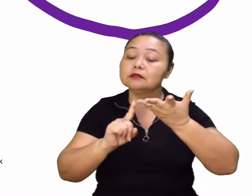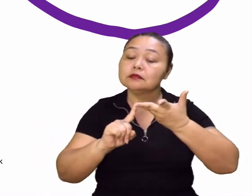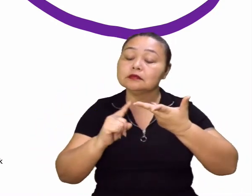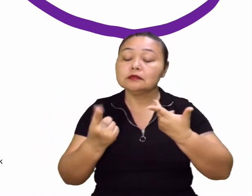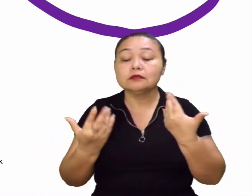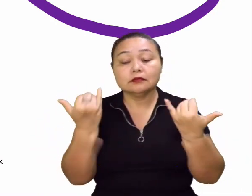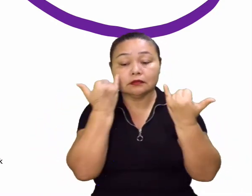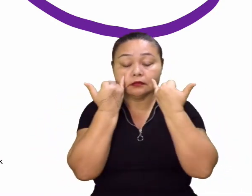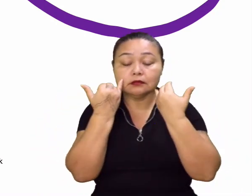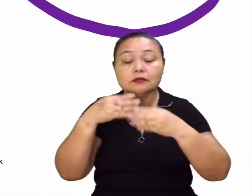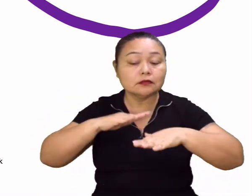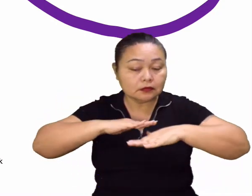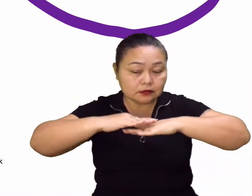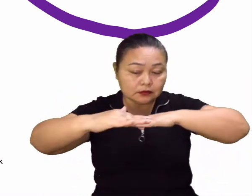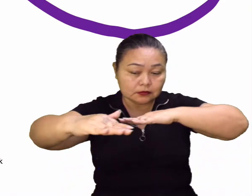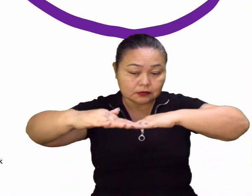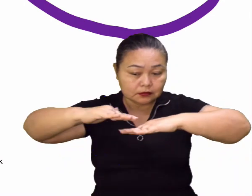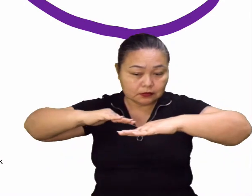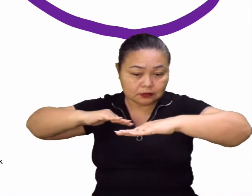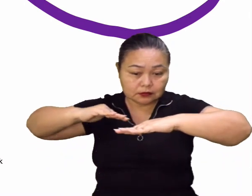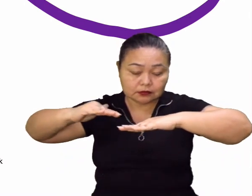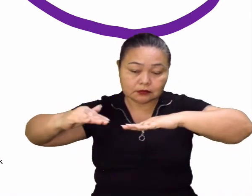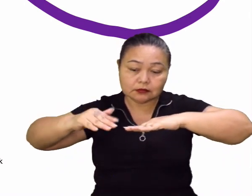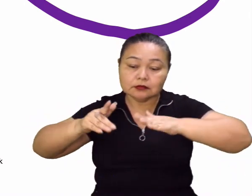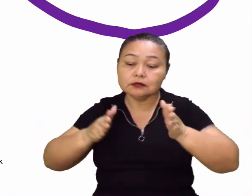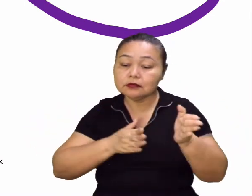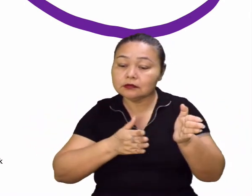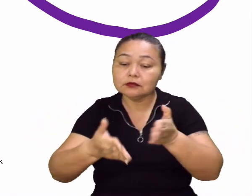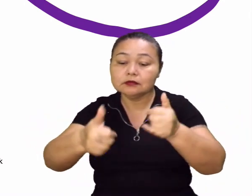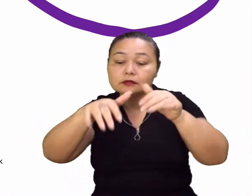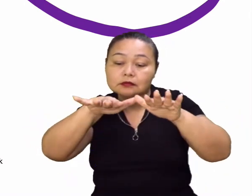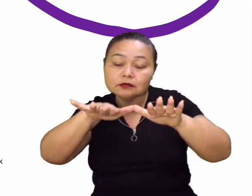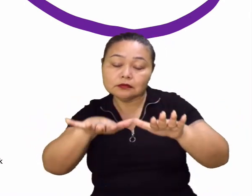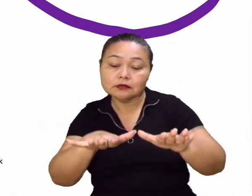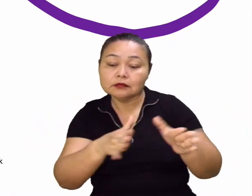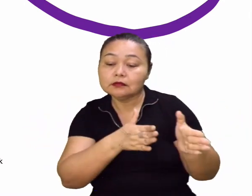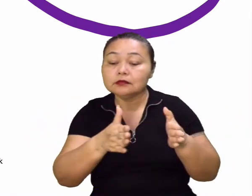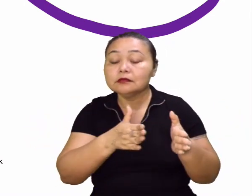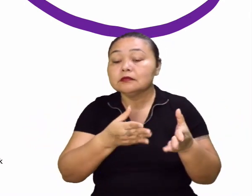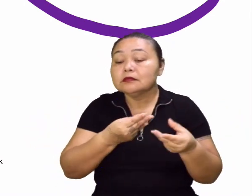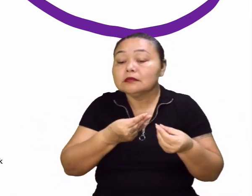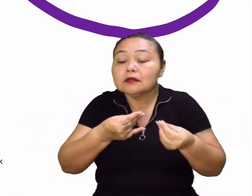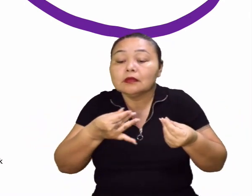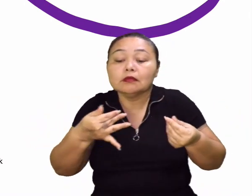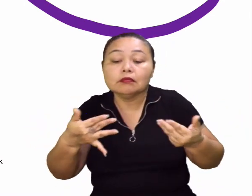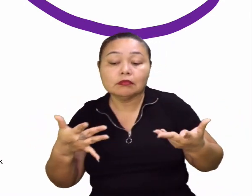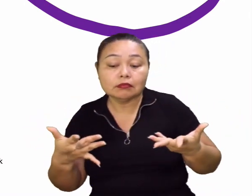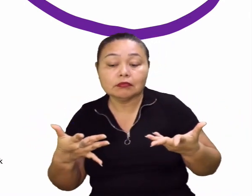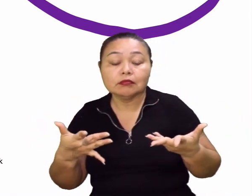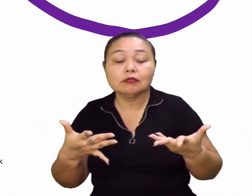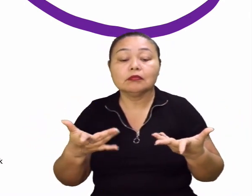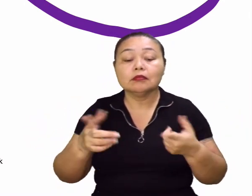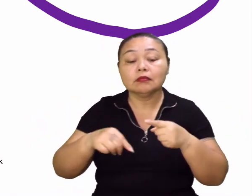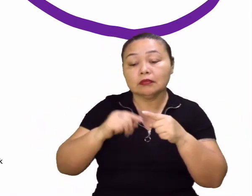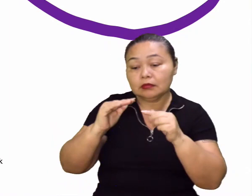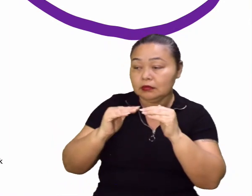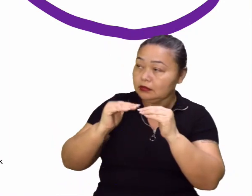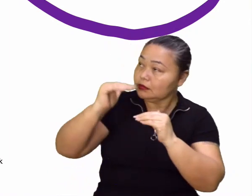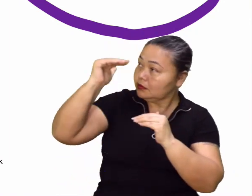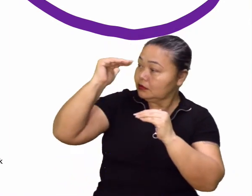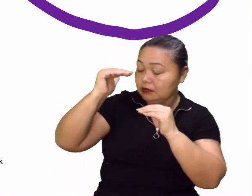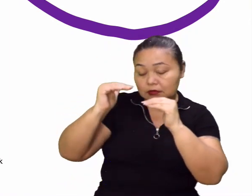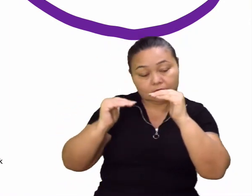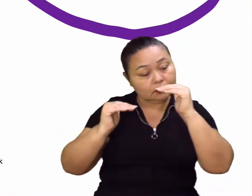informações. Terreno, vai apresentar rios permanentes, rios temporários e também a altitude de